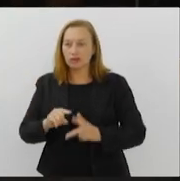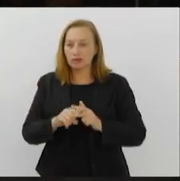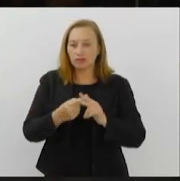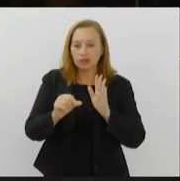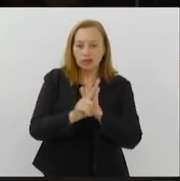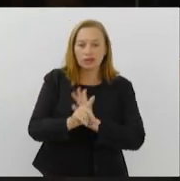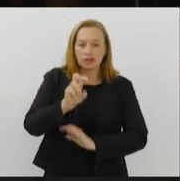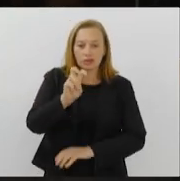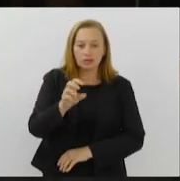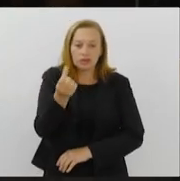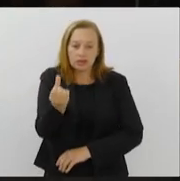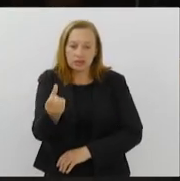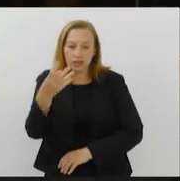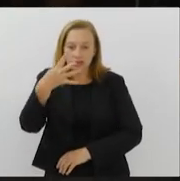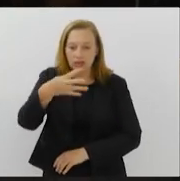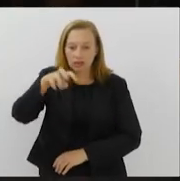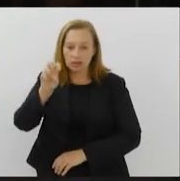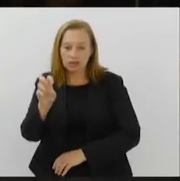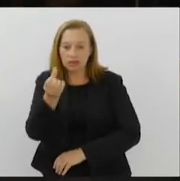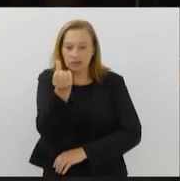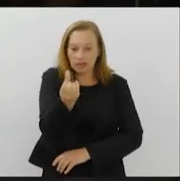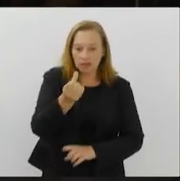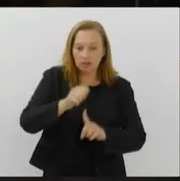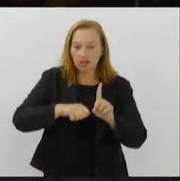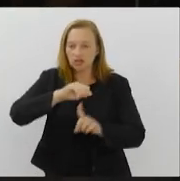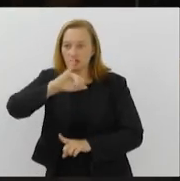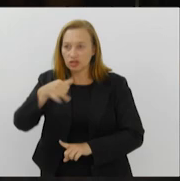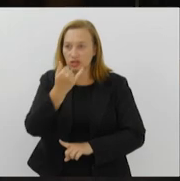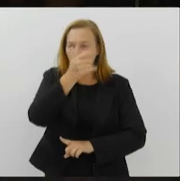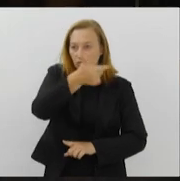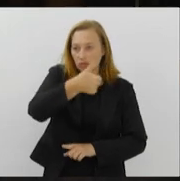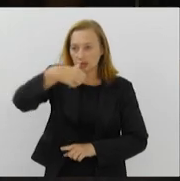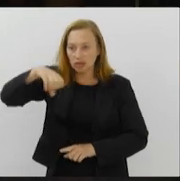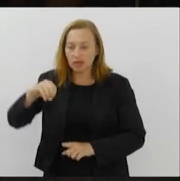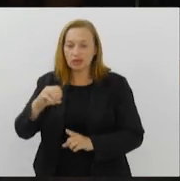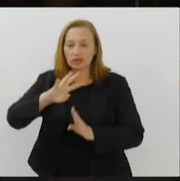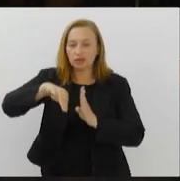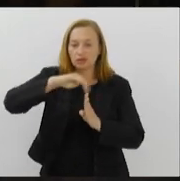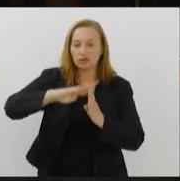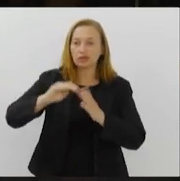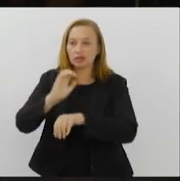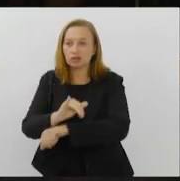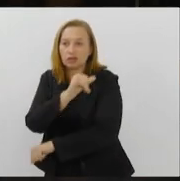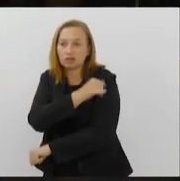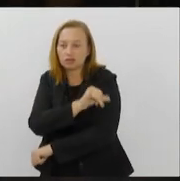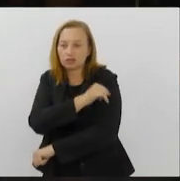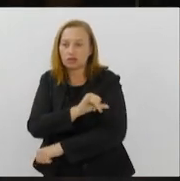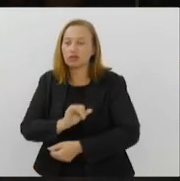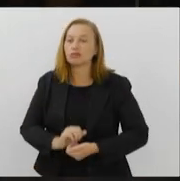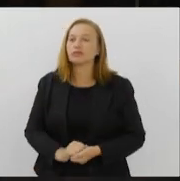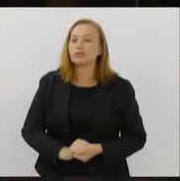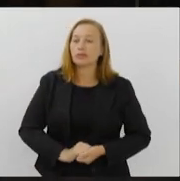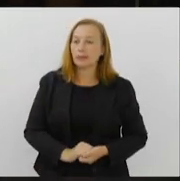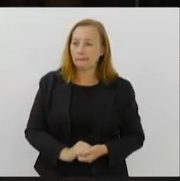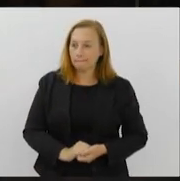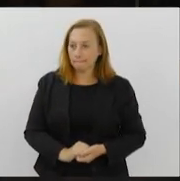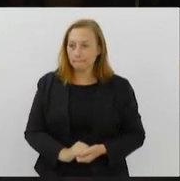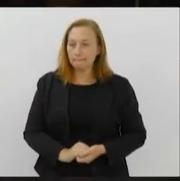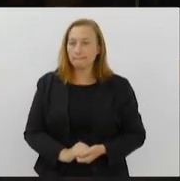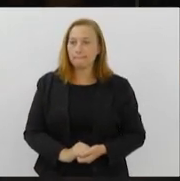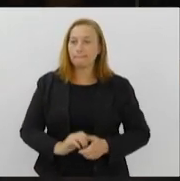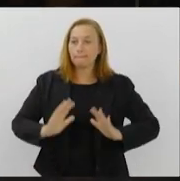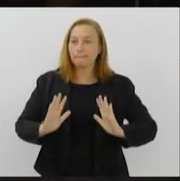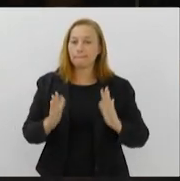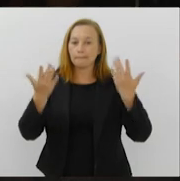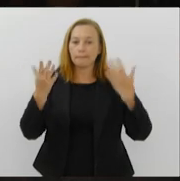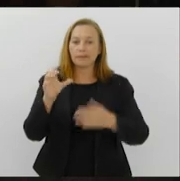número 5.645, de 6 de janeiro de 2010, incluindo no calendário oficial do Estado do Rio de Janeiro o evento Santa